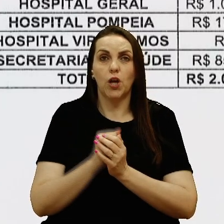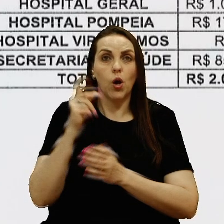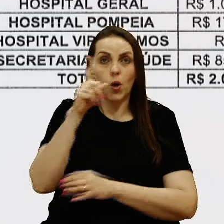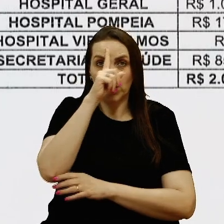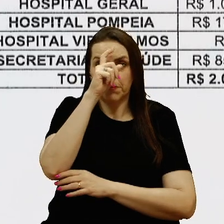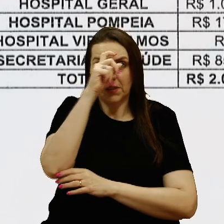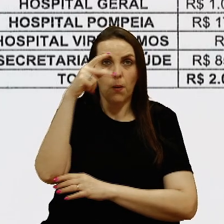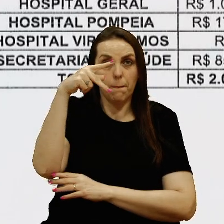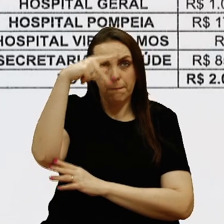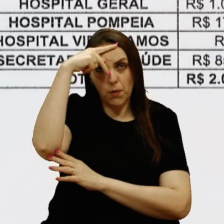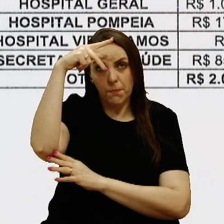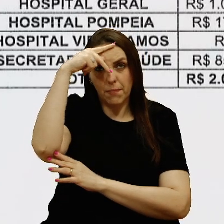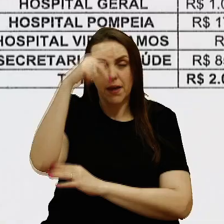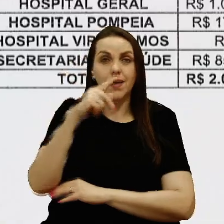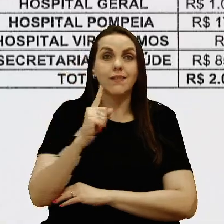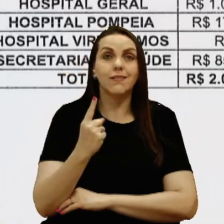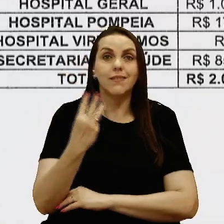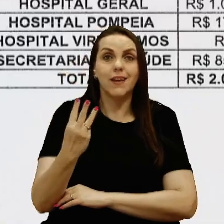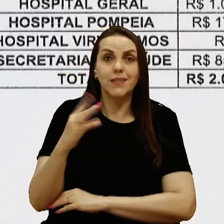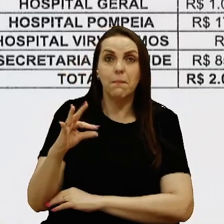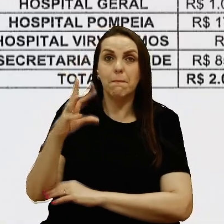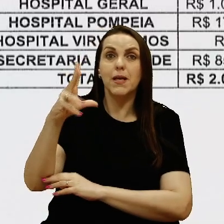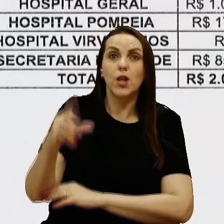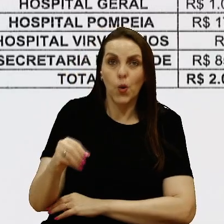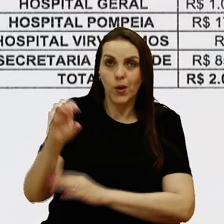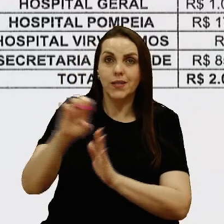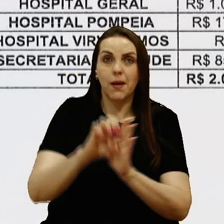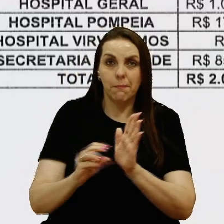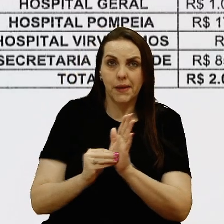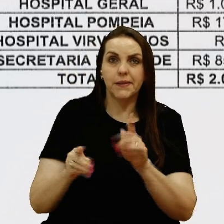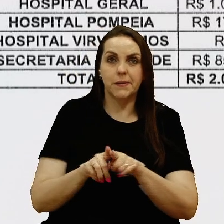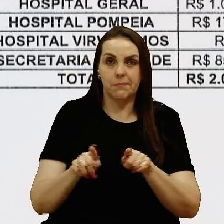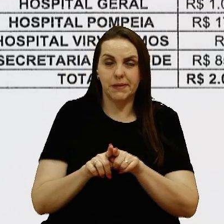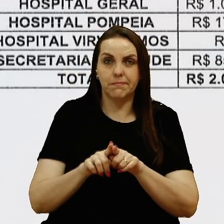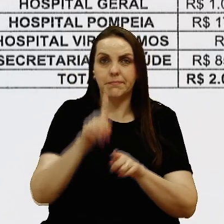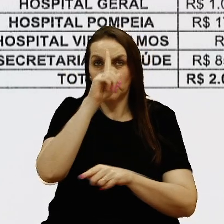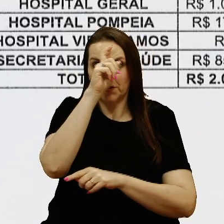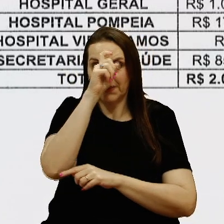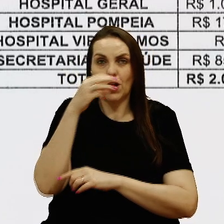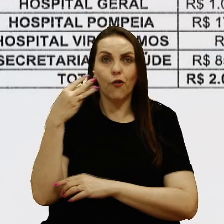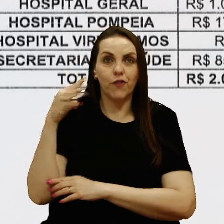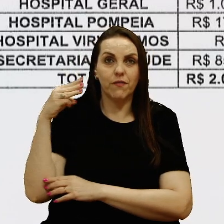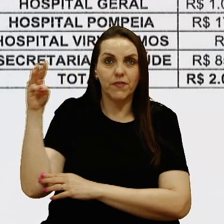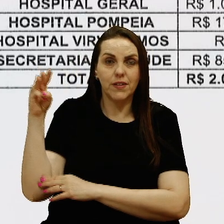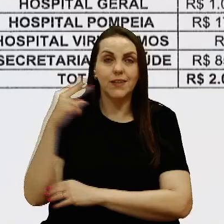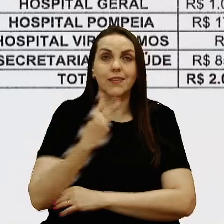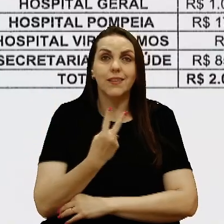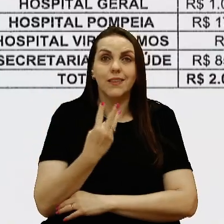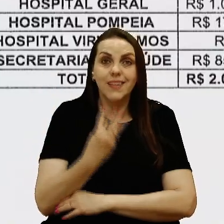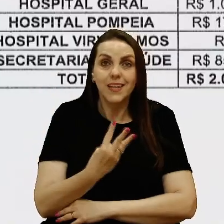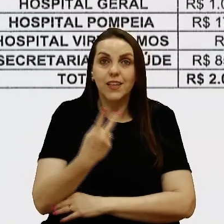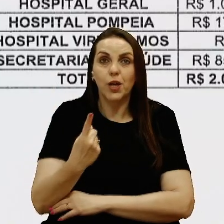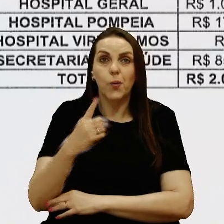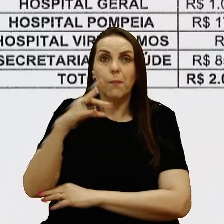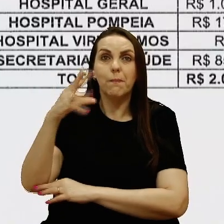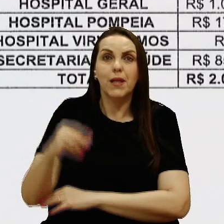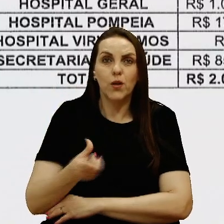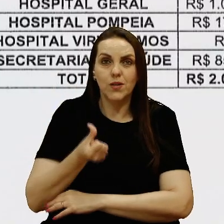emendas parlamentares. O Hospital Virvi Ramos recebeu 31 milhões e 600 mil de emendas